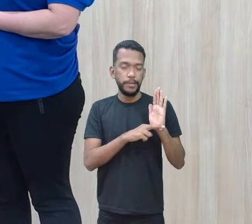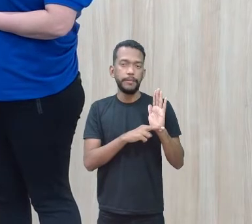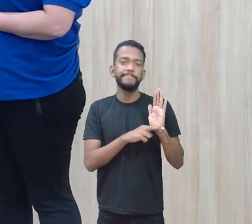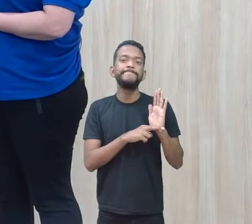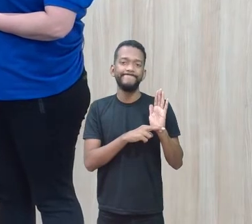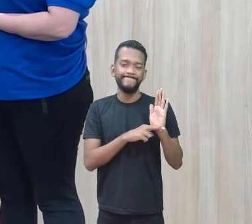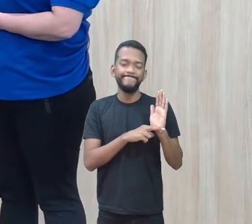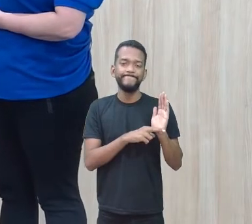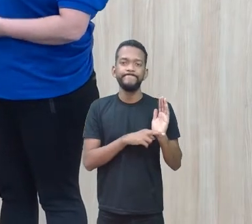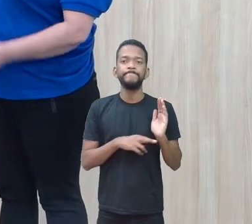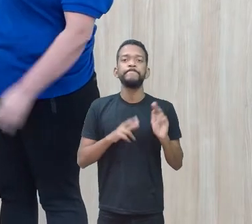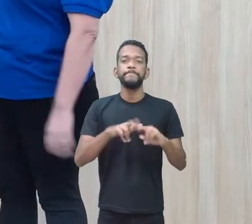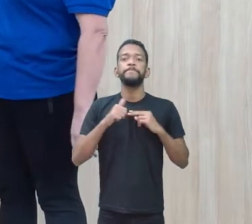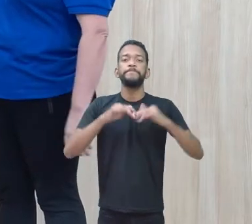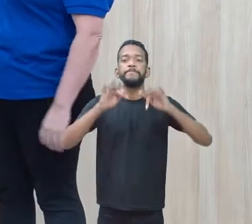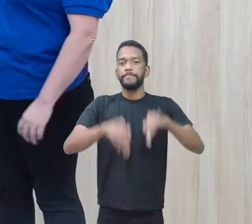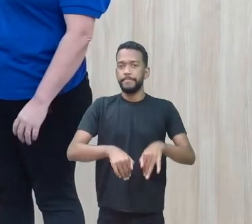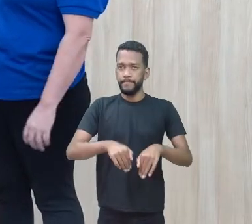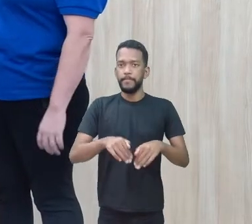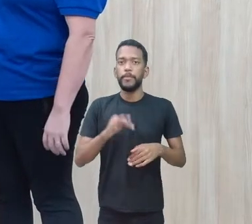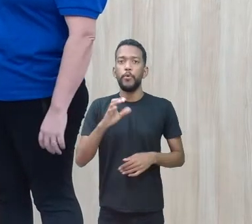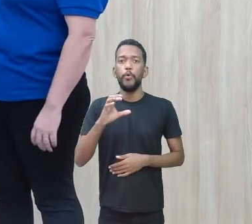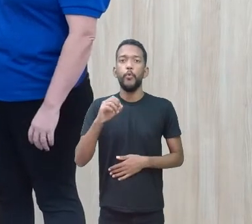uma oração conclusiva.